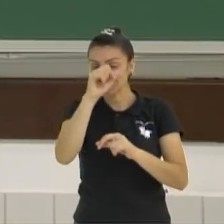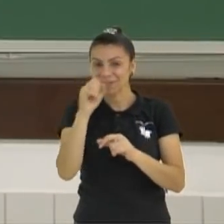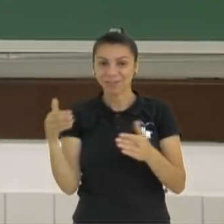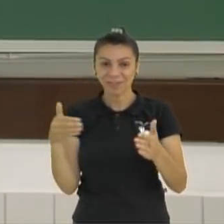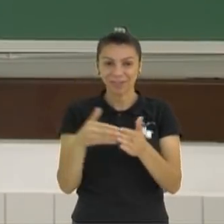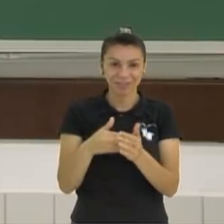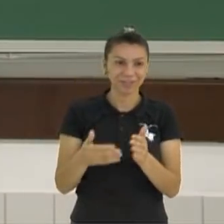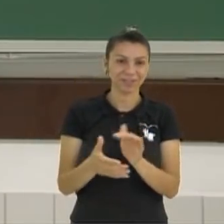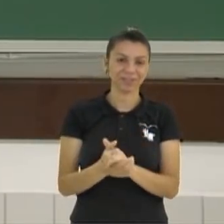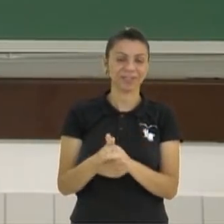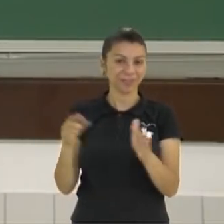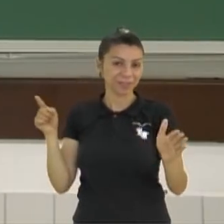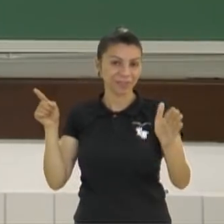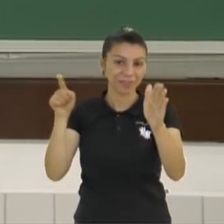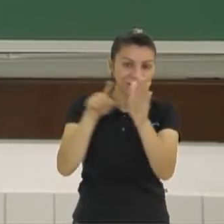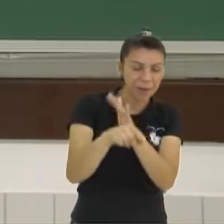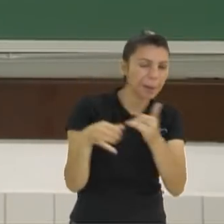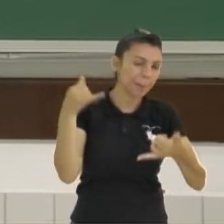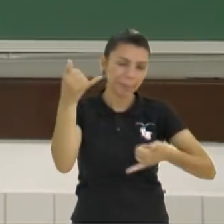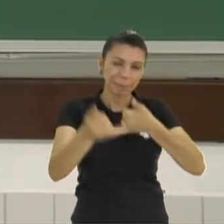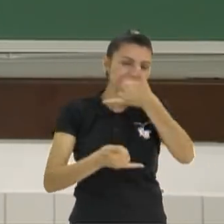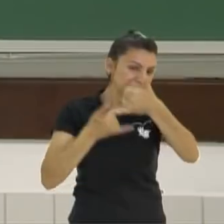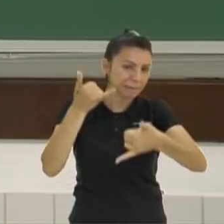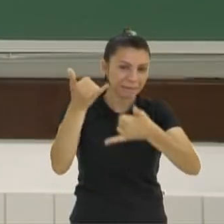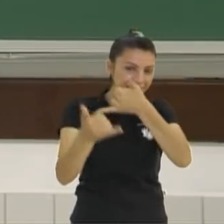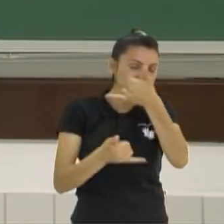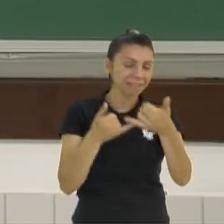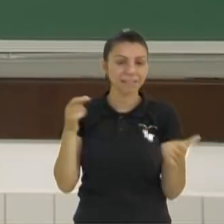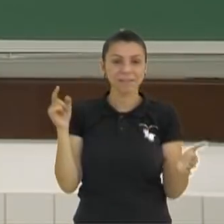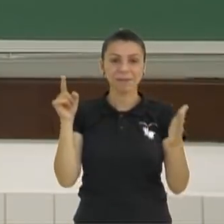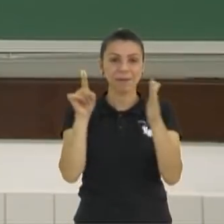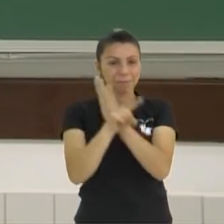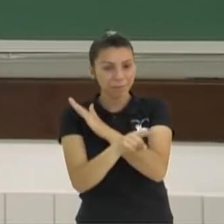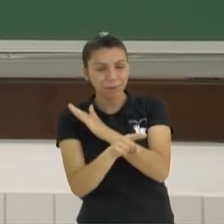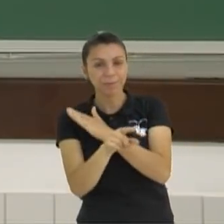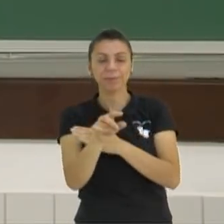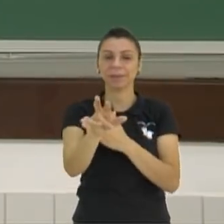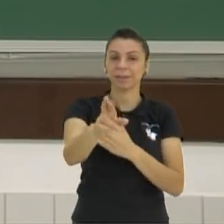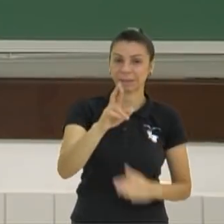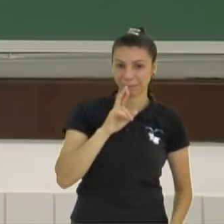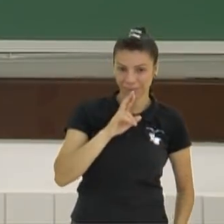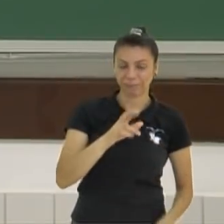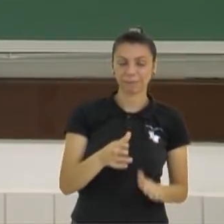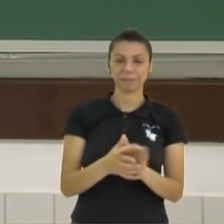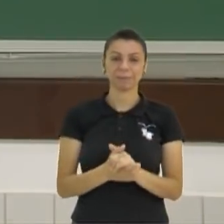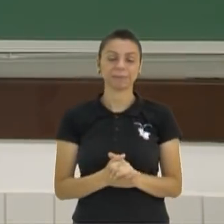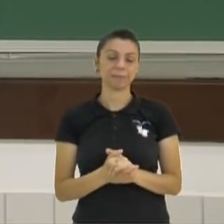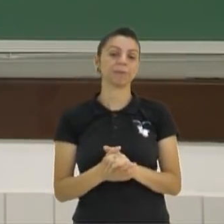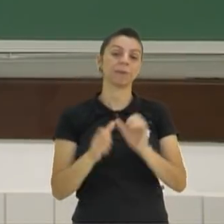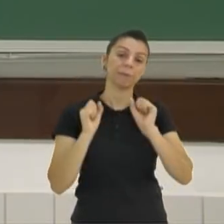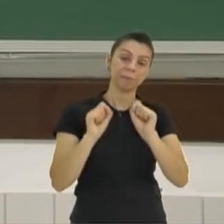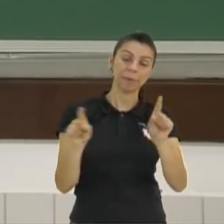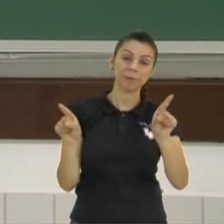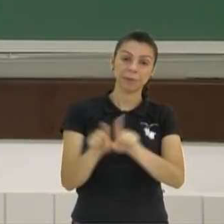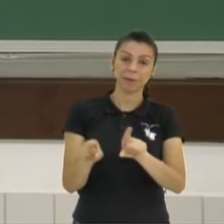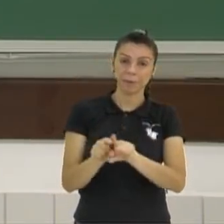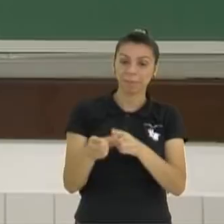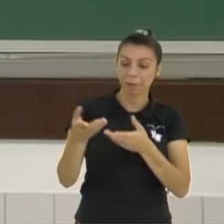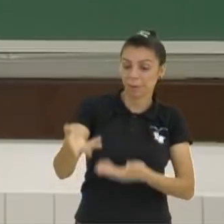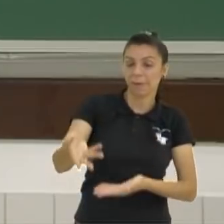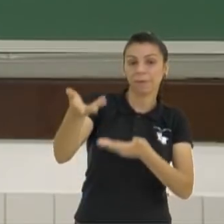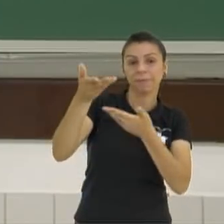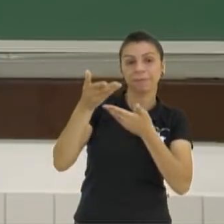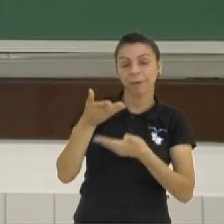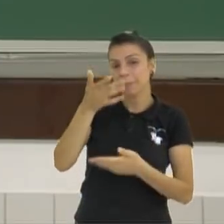um quiz. Quiz é um jogo, uma brincadeira de perguntas e respostas. Inclusive, você pode convidar quem está na casa